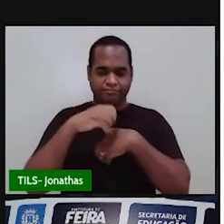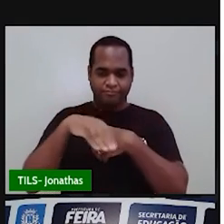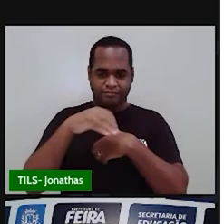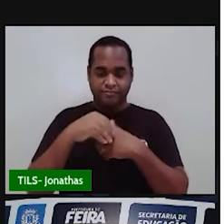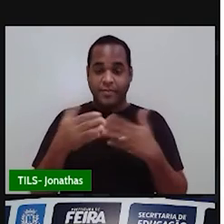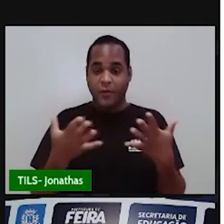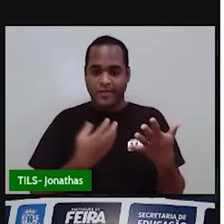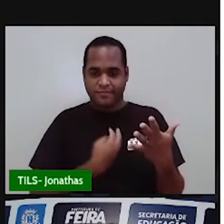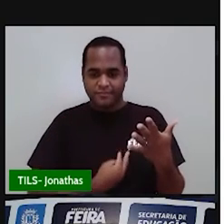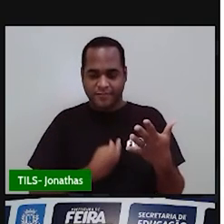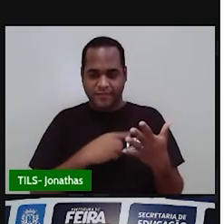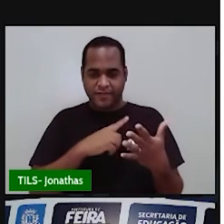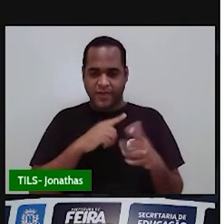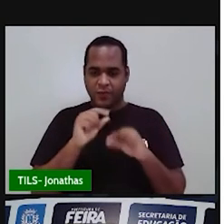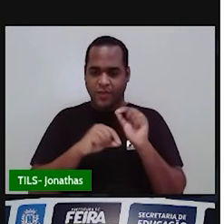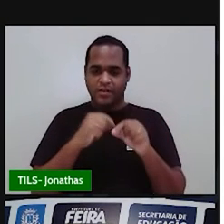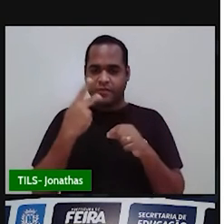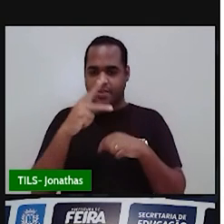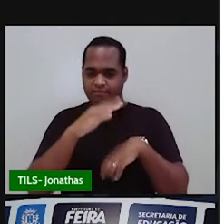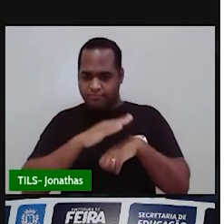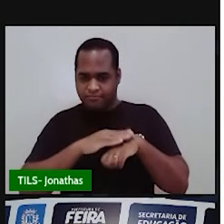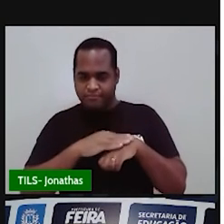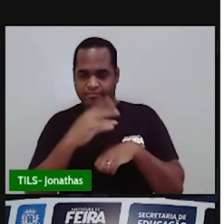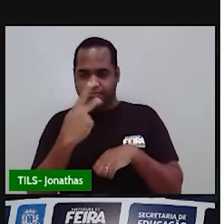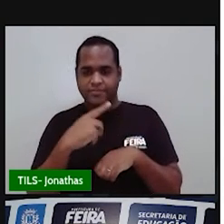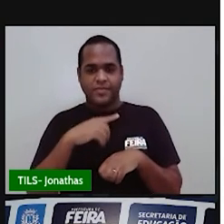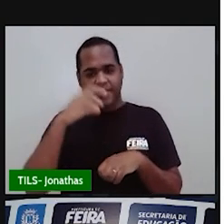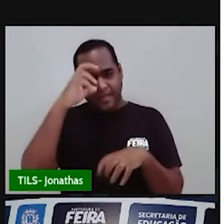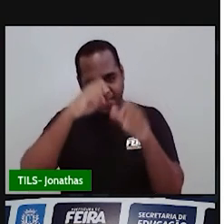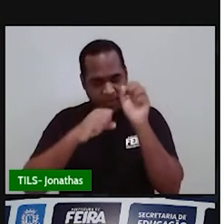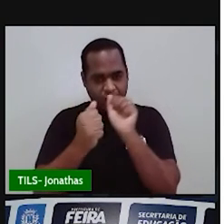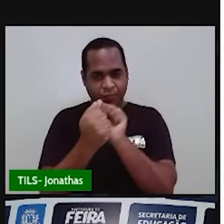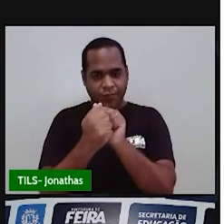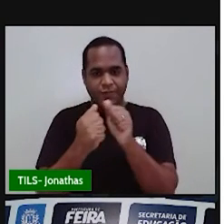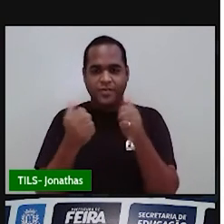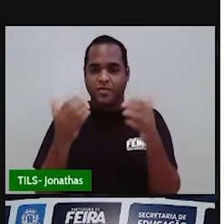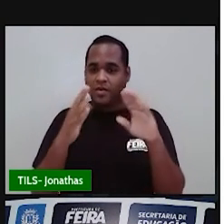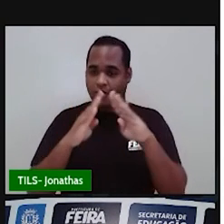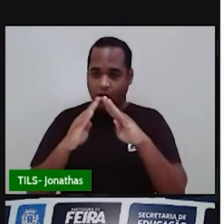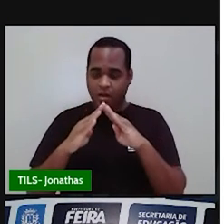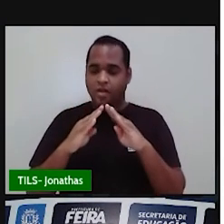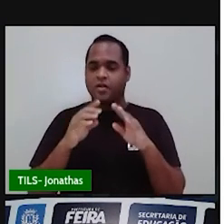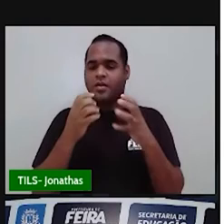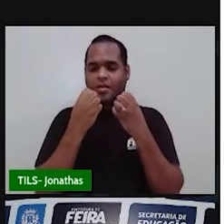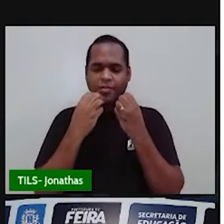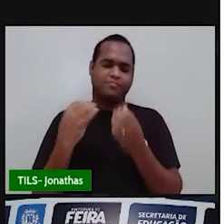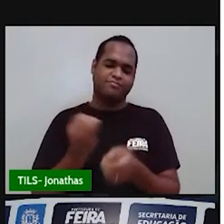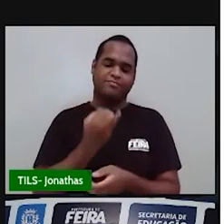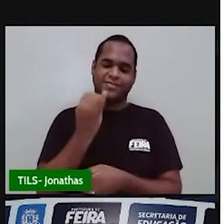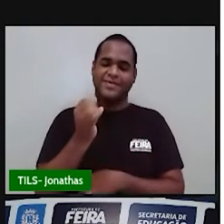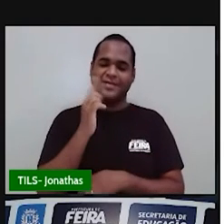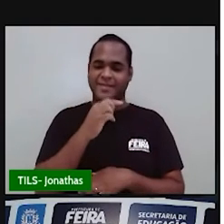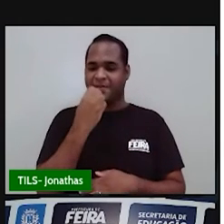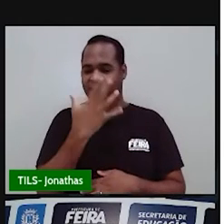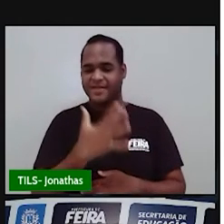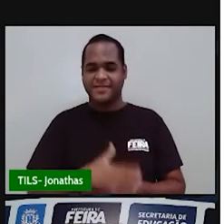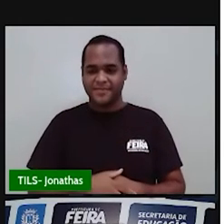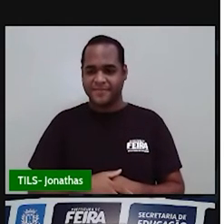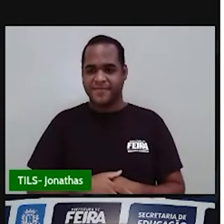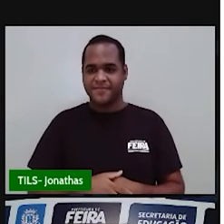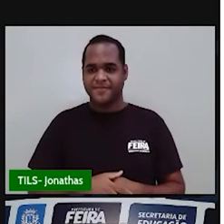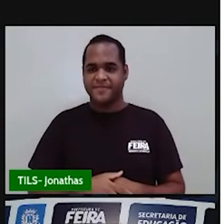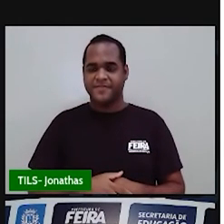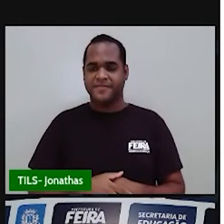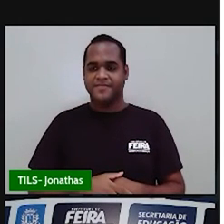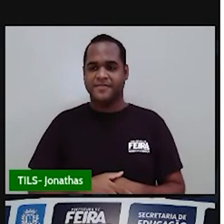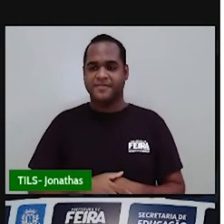aqui, né? Você aí, estamos aprendendo juntos em casa e isso é muito bacana, né? Então vamos